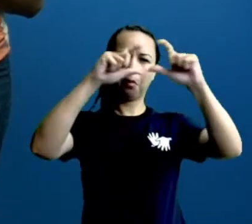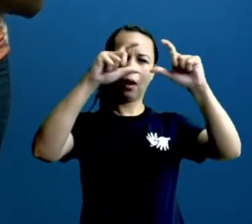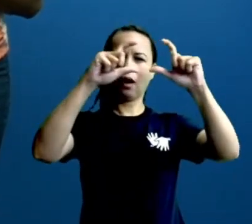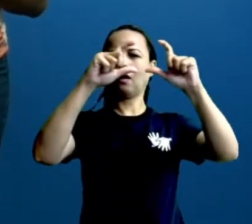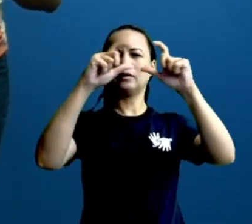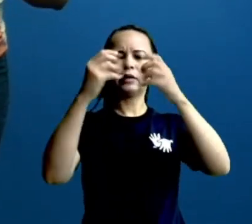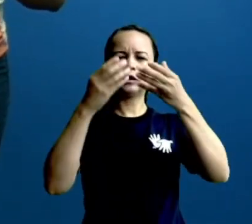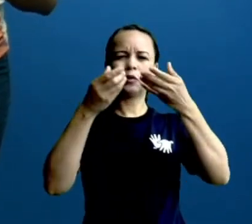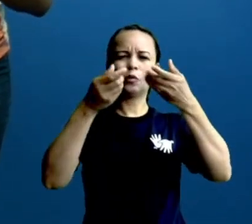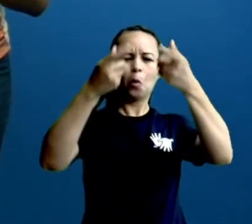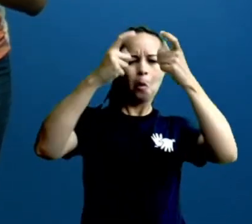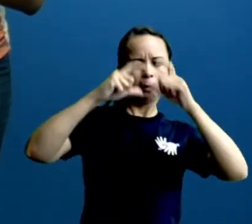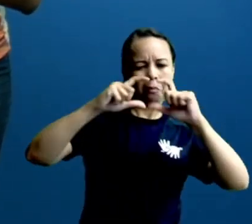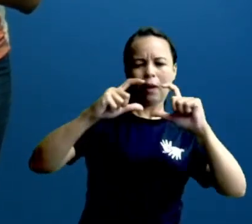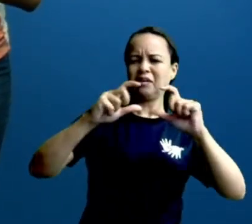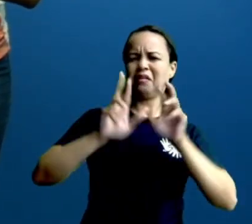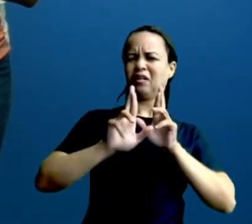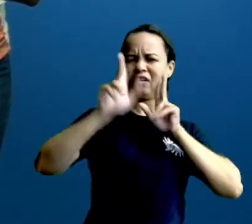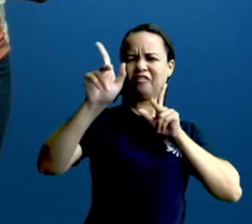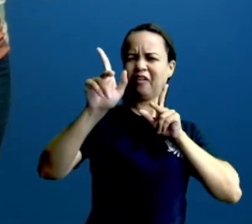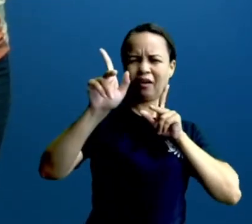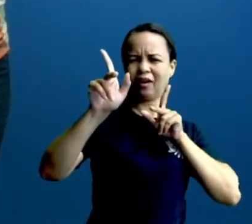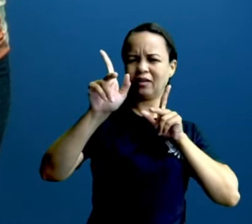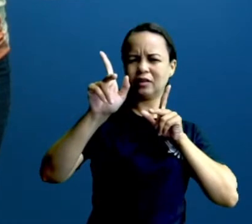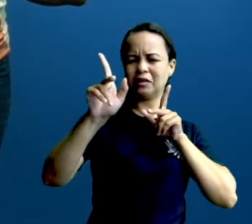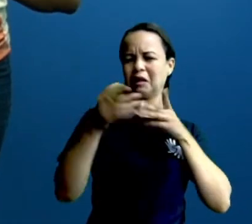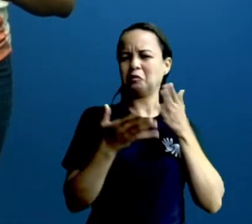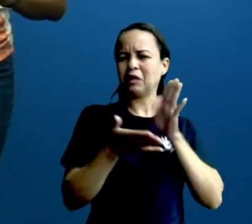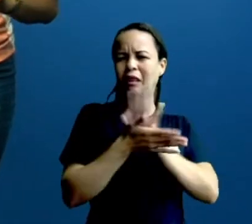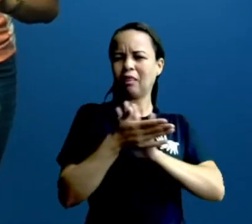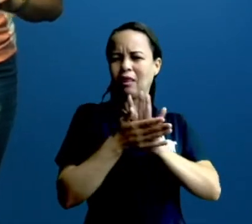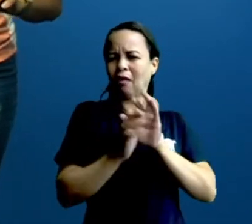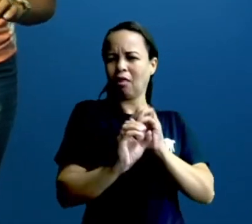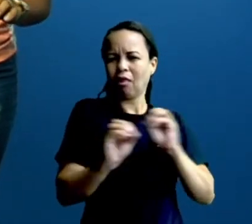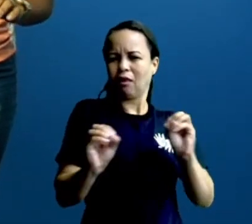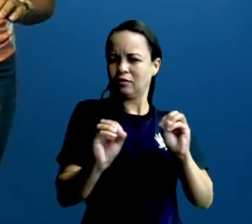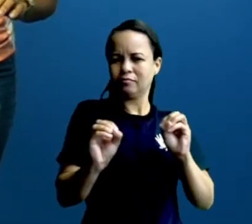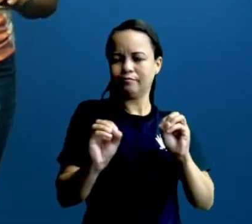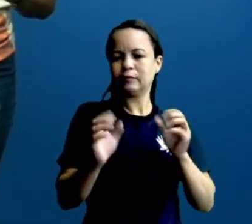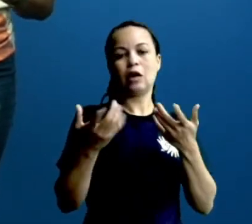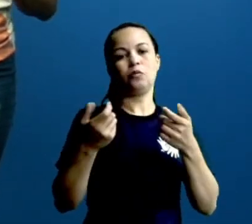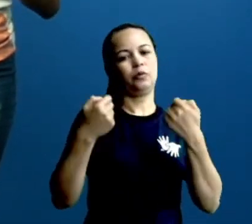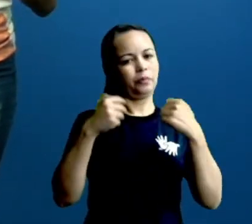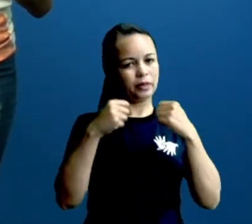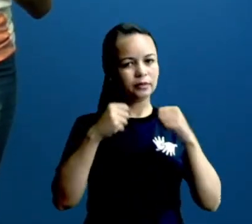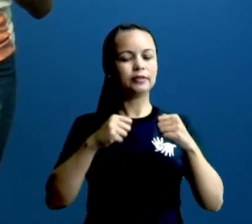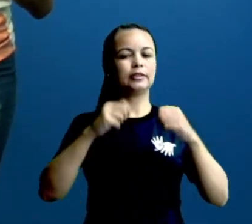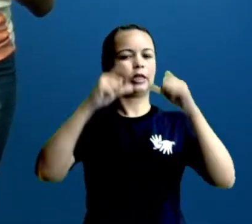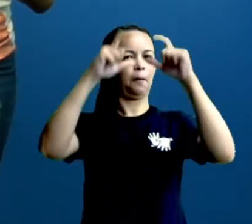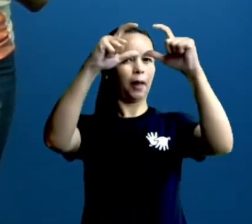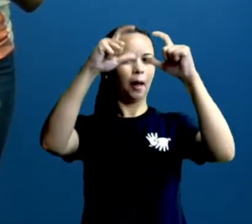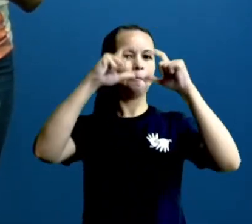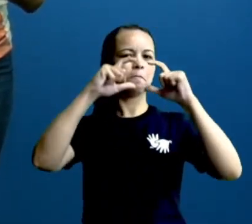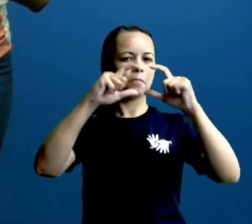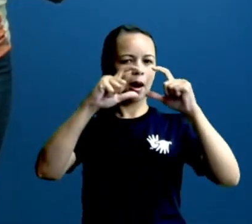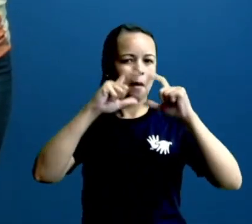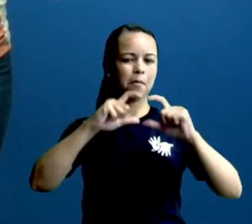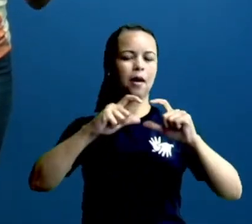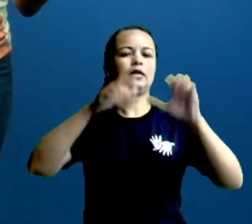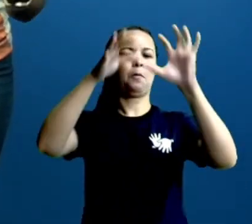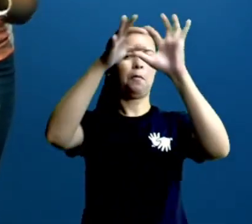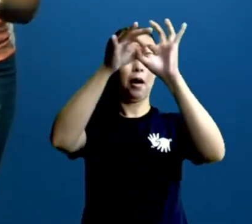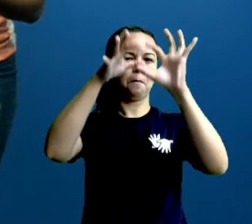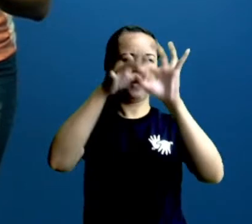parágrafo seguinte você já começar a falar sobre outro que não tenha nada a ver com o tema. Então, é isso. É